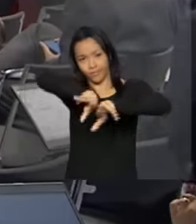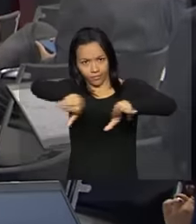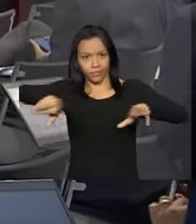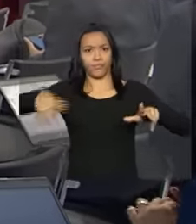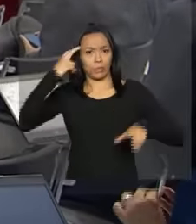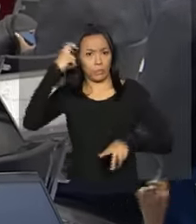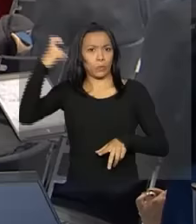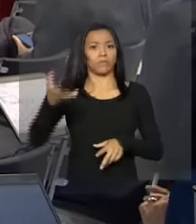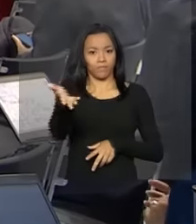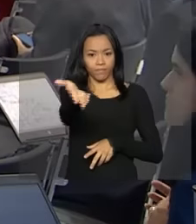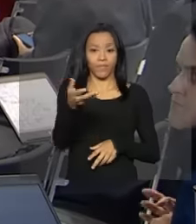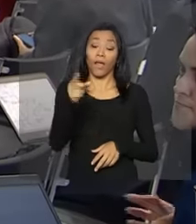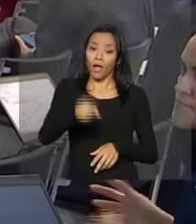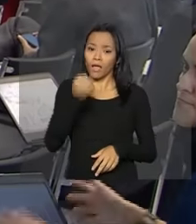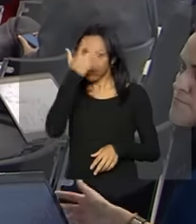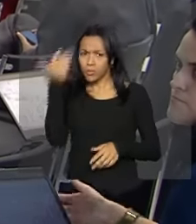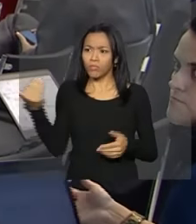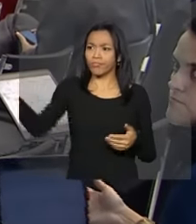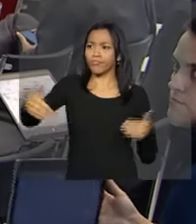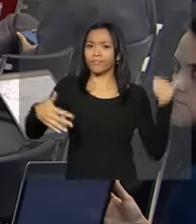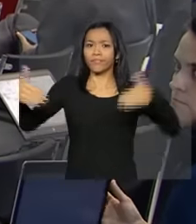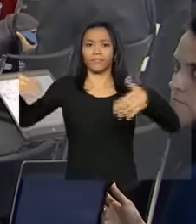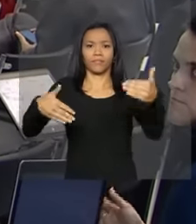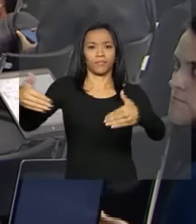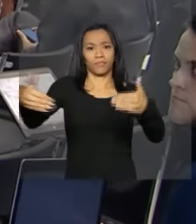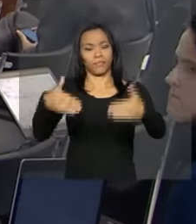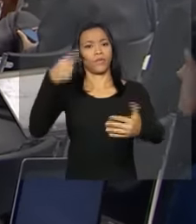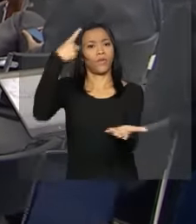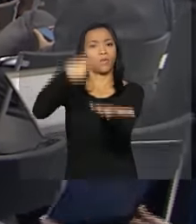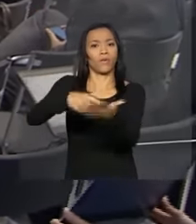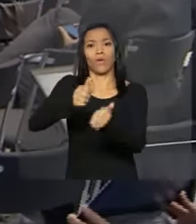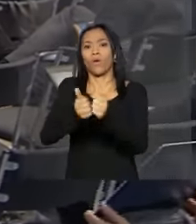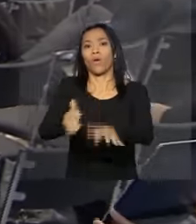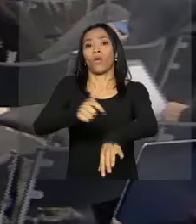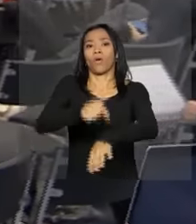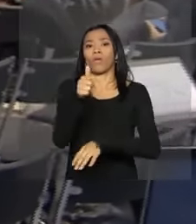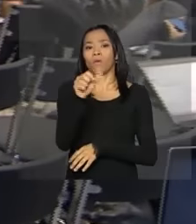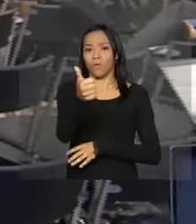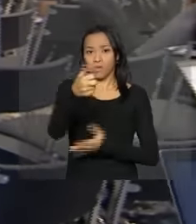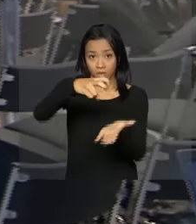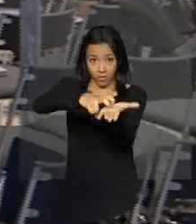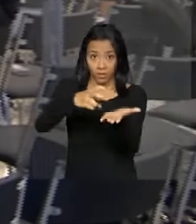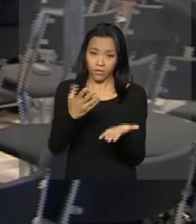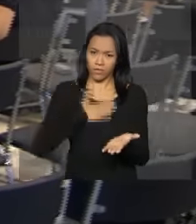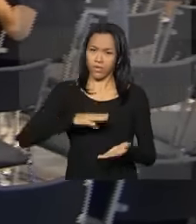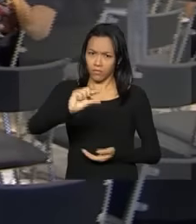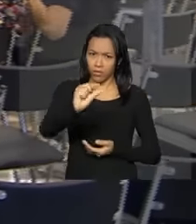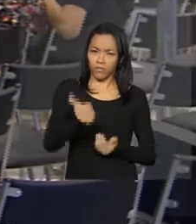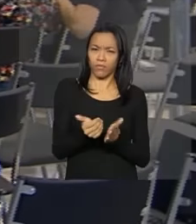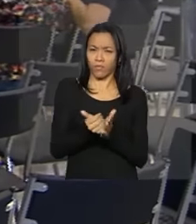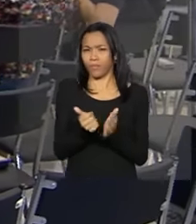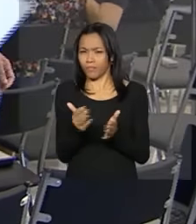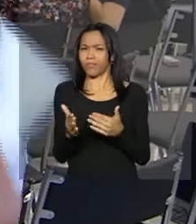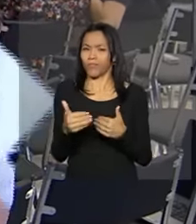Democracia já há uma boa movimentação aí essa cerimônia tá marcada pras 11 horas da manhã então deve começar aí daqui a pouco a